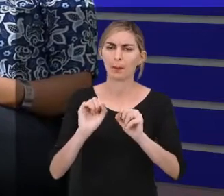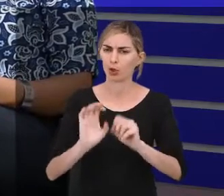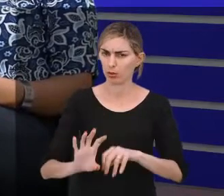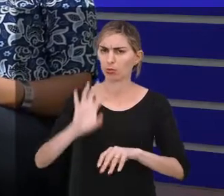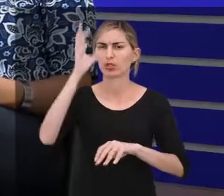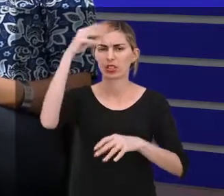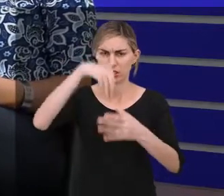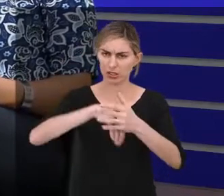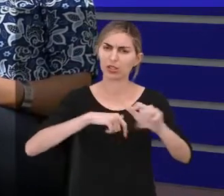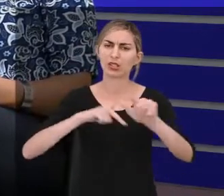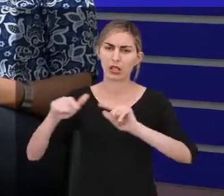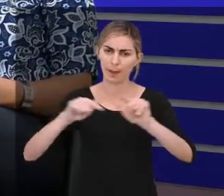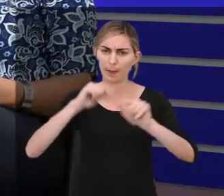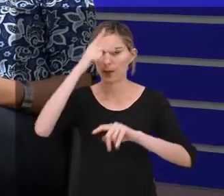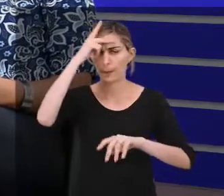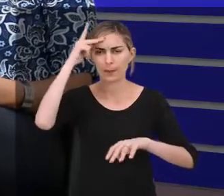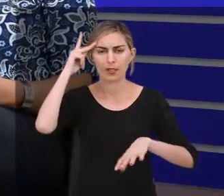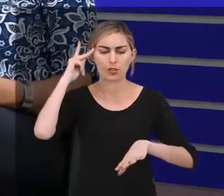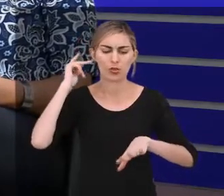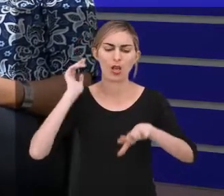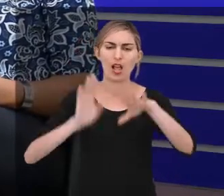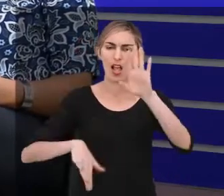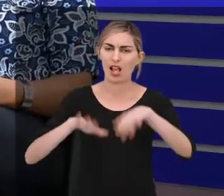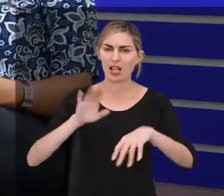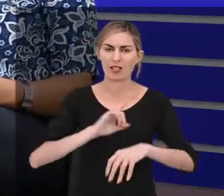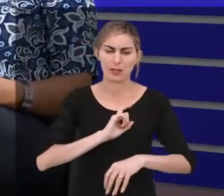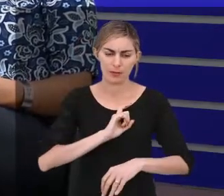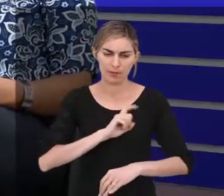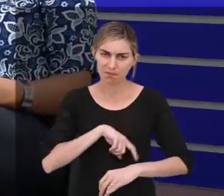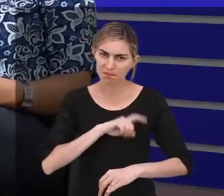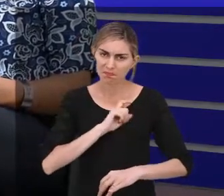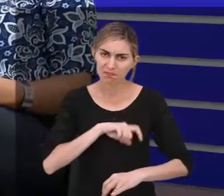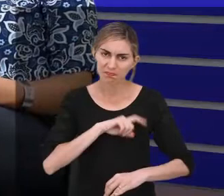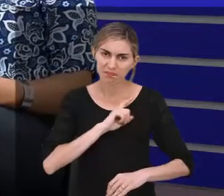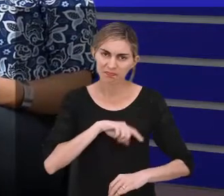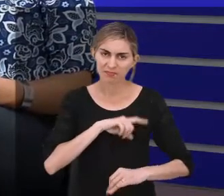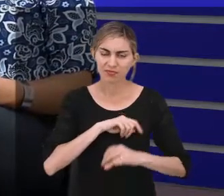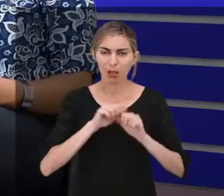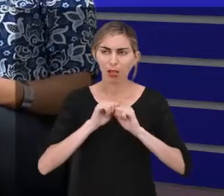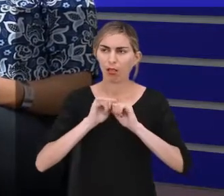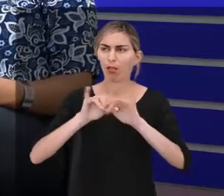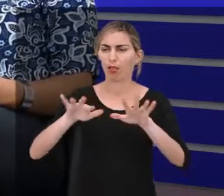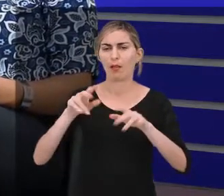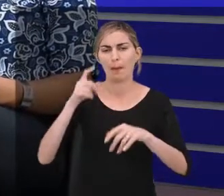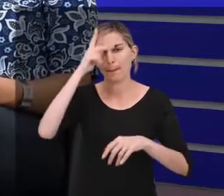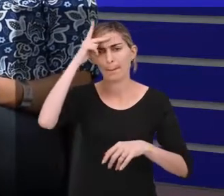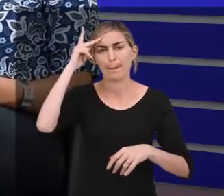trabalho, principalmente com pessoas que muitas vezes agem de má fé. Muitas vezes é uma